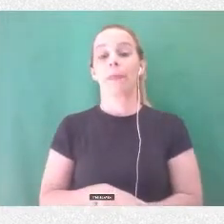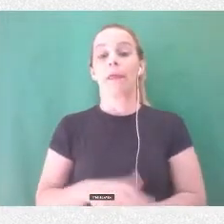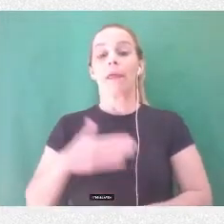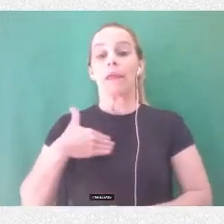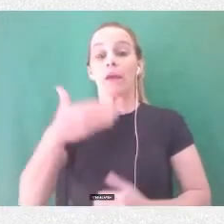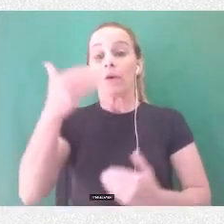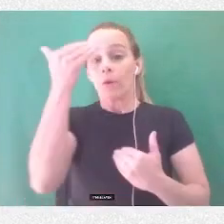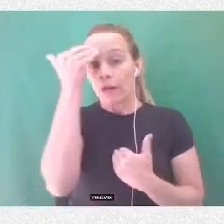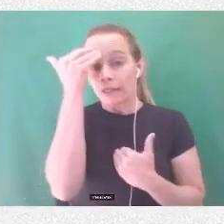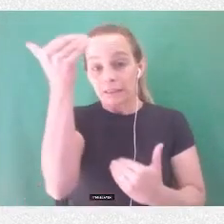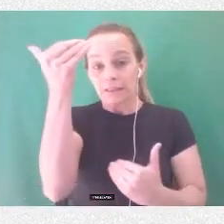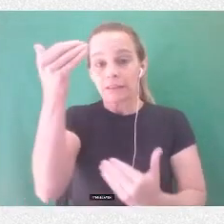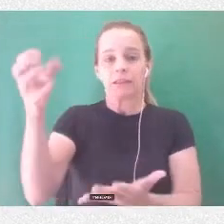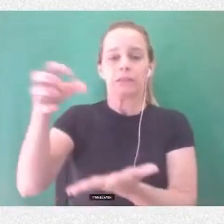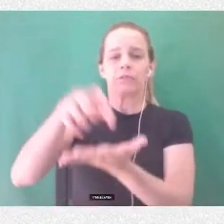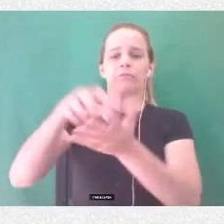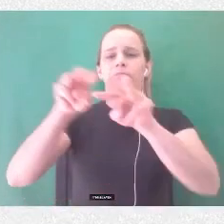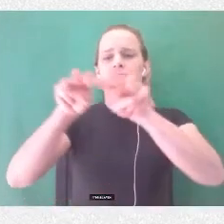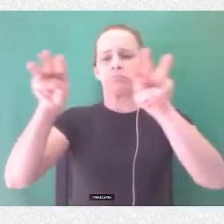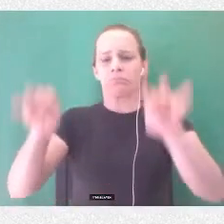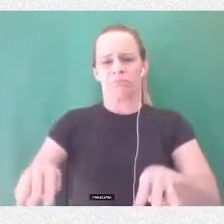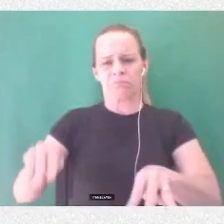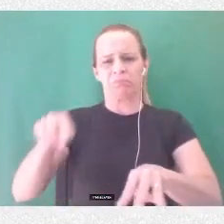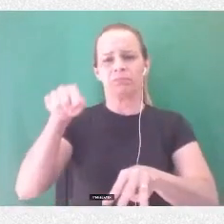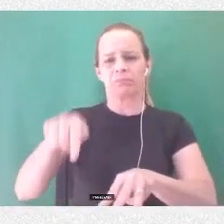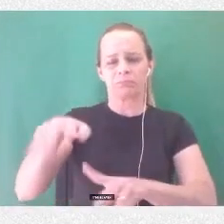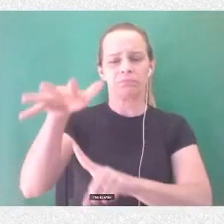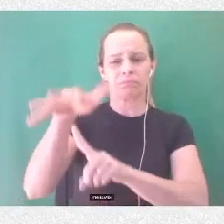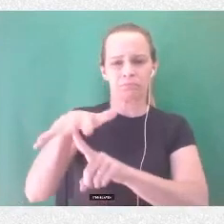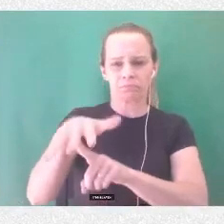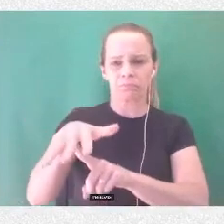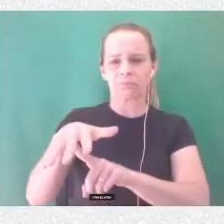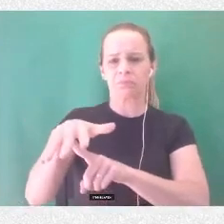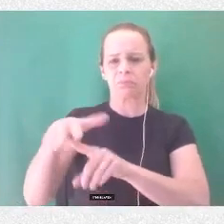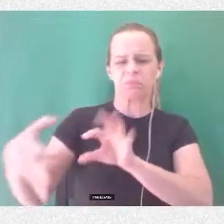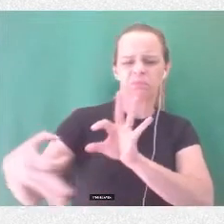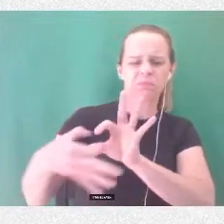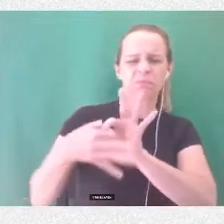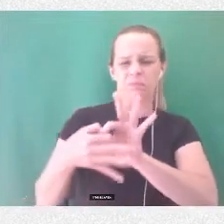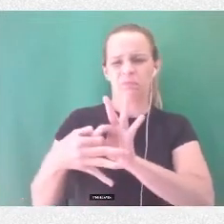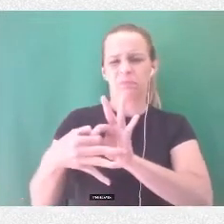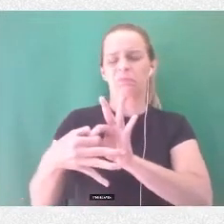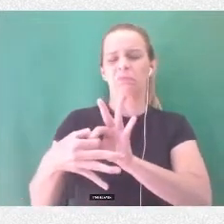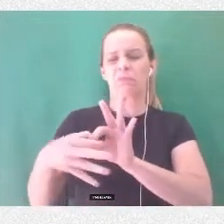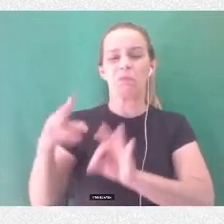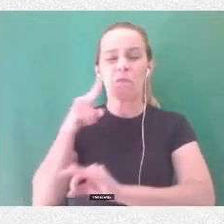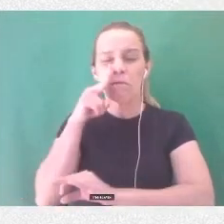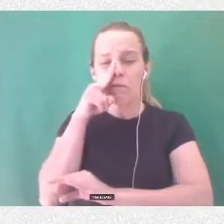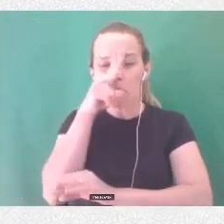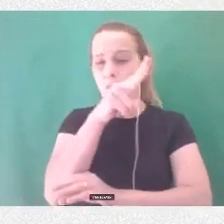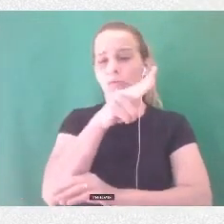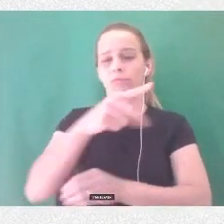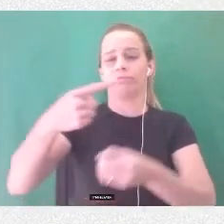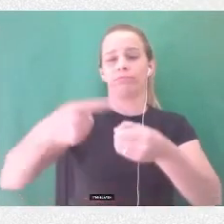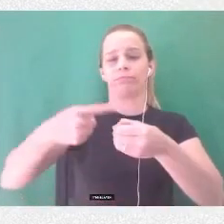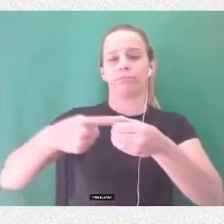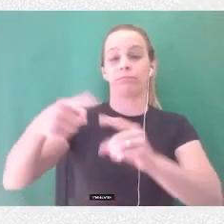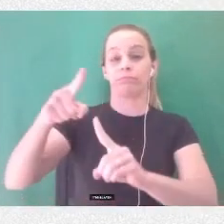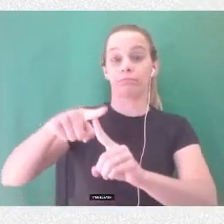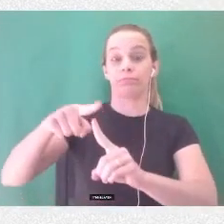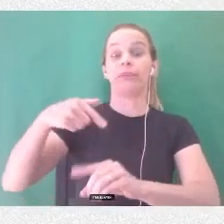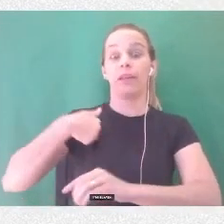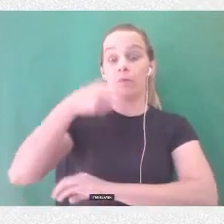agradeço à Universidade Federal do Paraná, que tem uma ligação muito forte com o município de Toledo. Enquanto fui prefeito